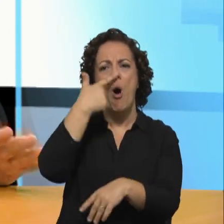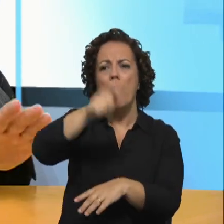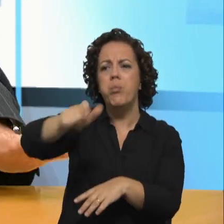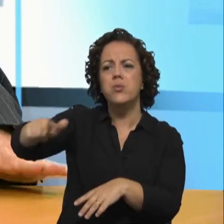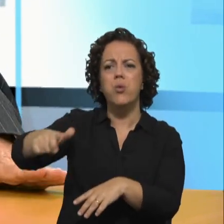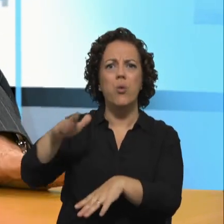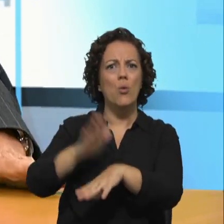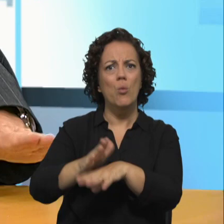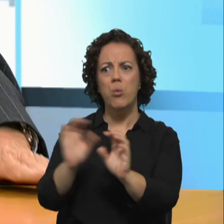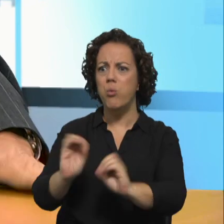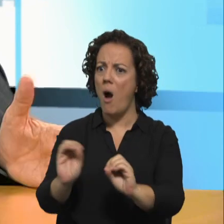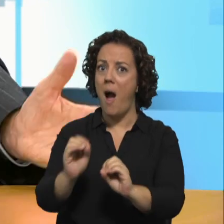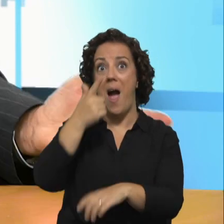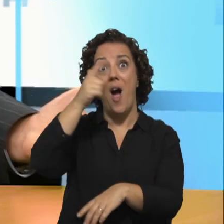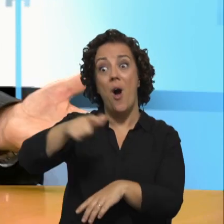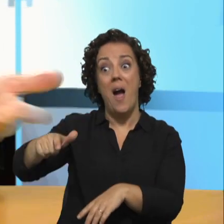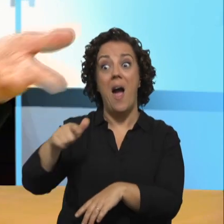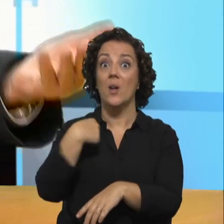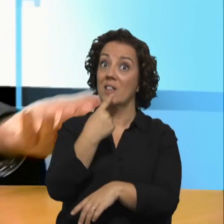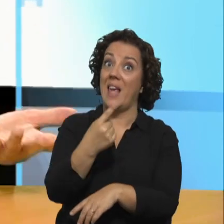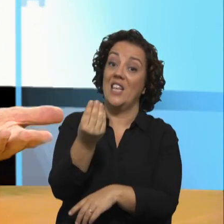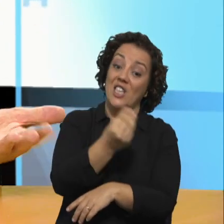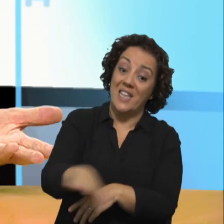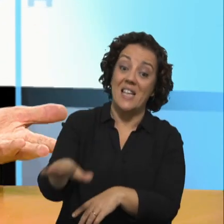civis. E os civis são as crianças e as mulheres,